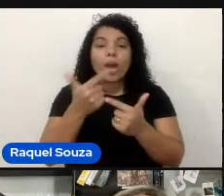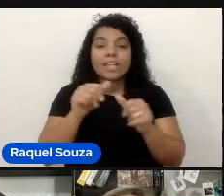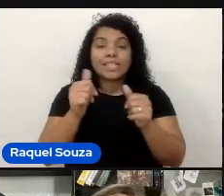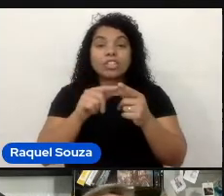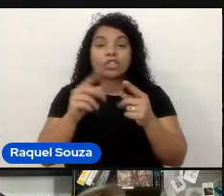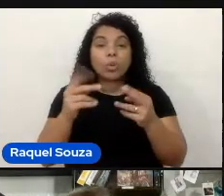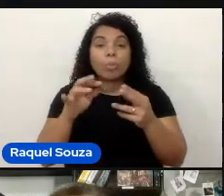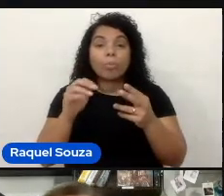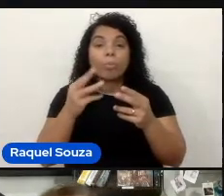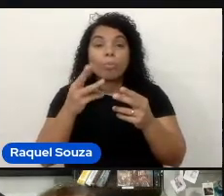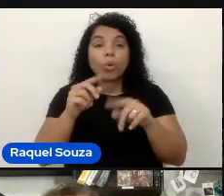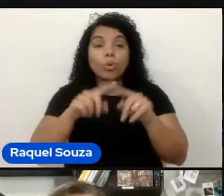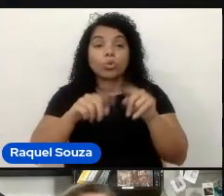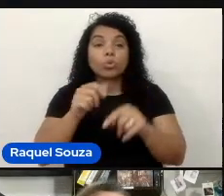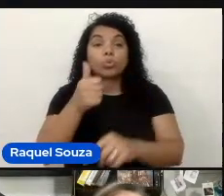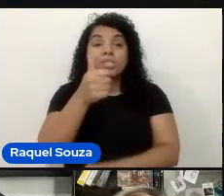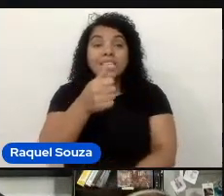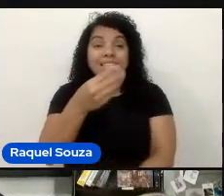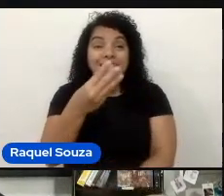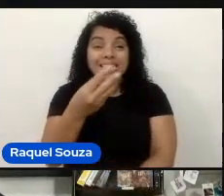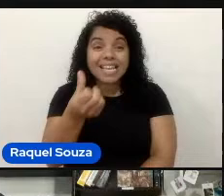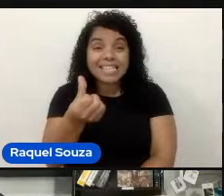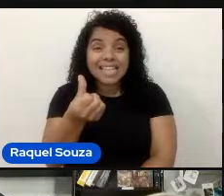136 votos que não.